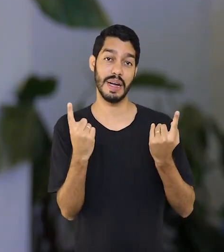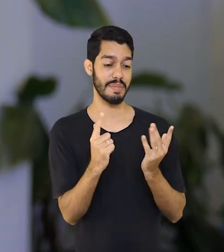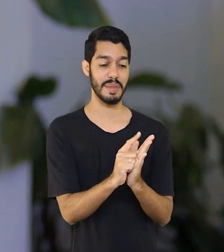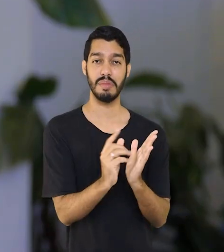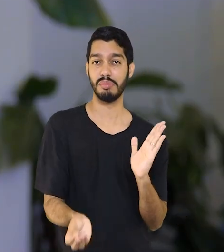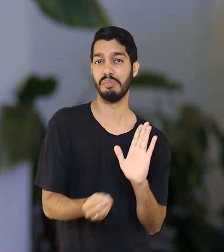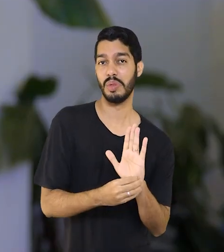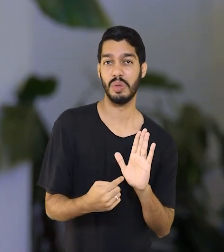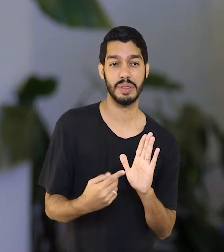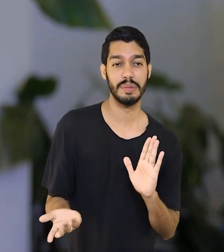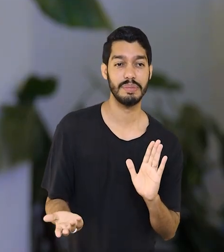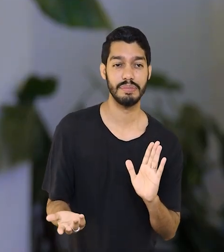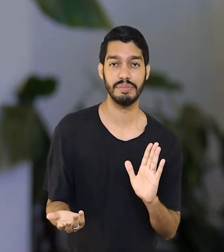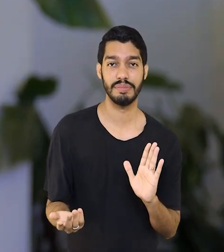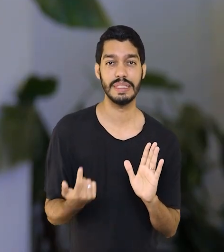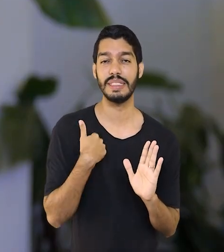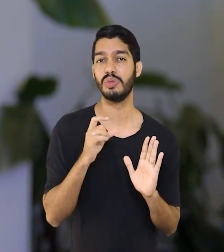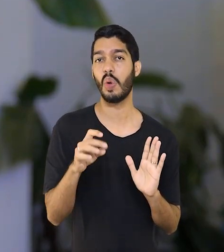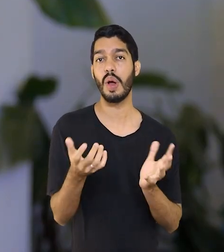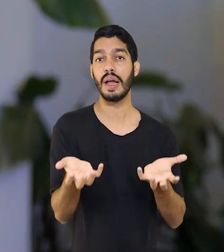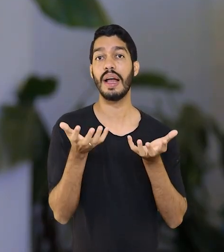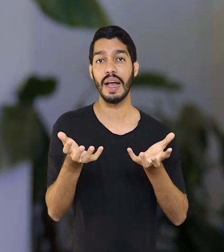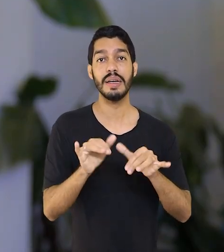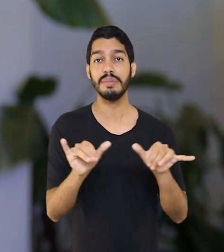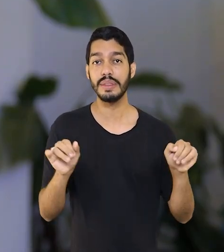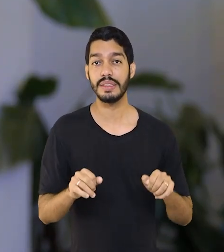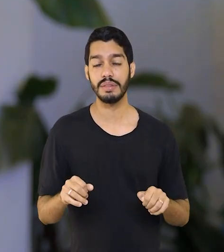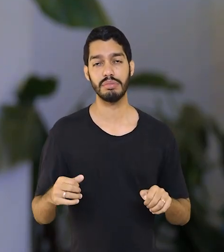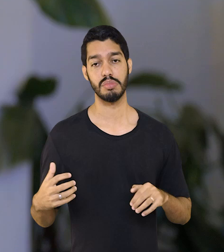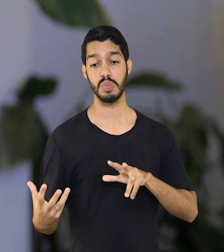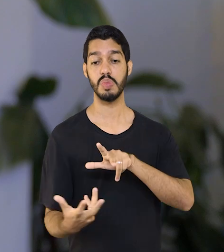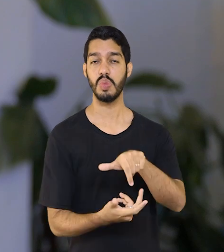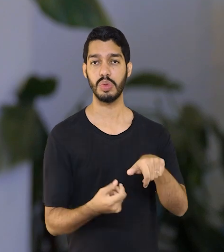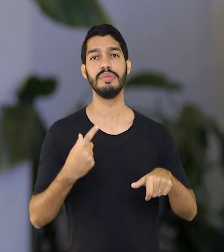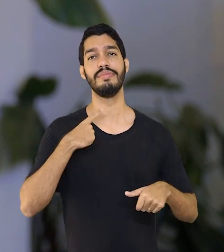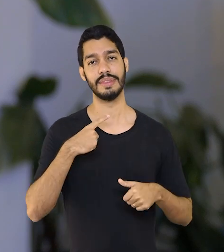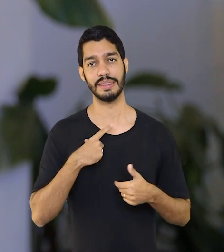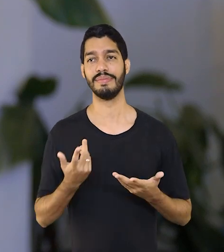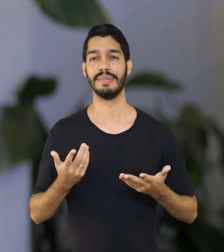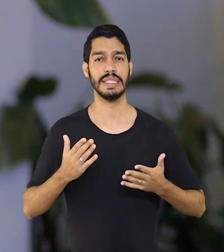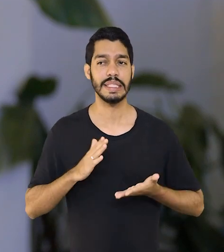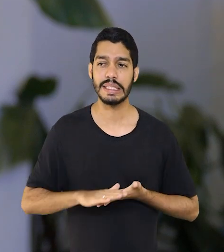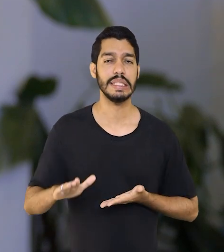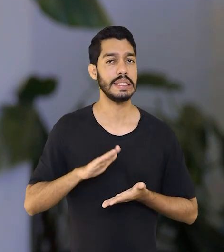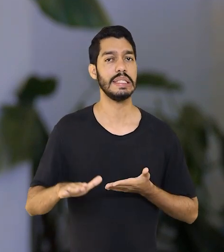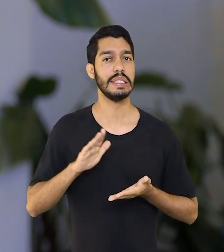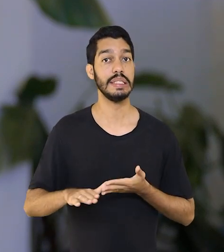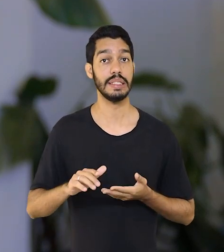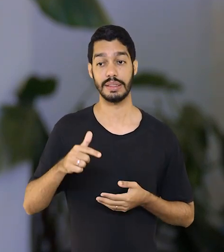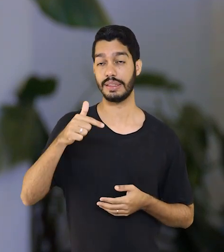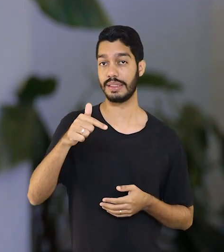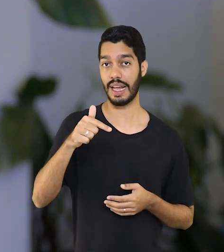no papel... Acabou, Rafael, vou terminar aqui. Só quero comunicar que o mundo gasta, sem precisar